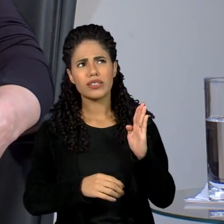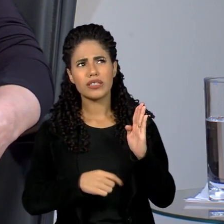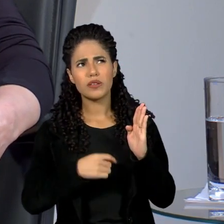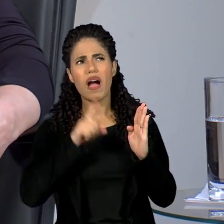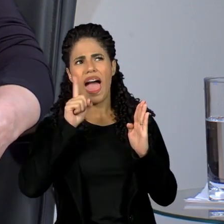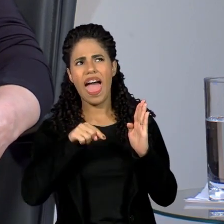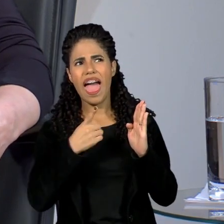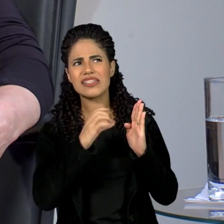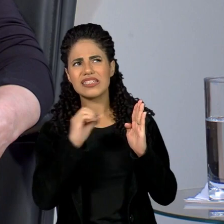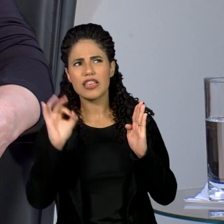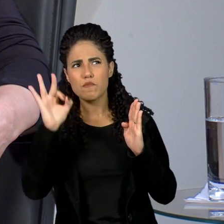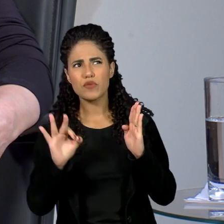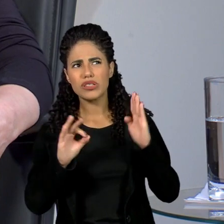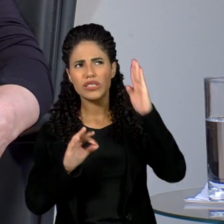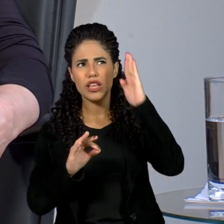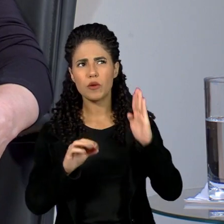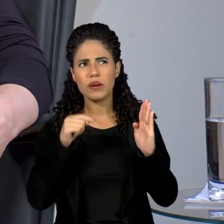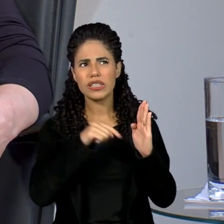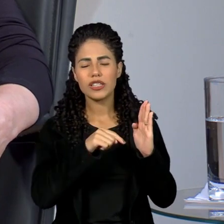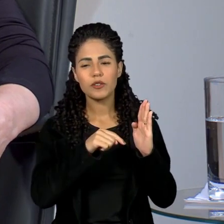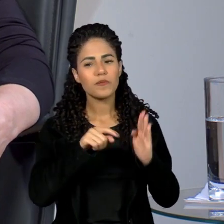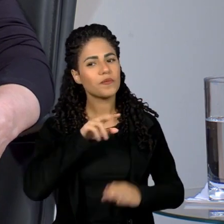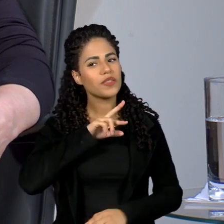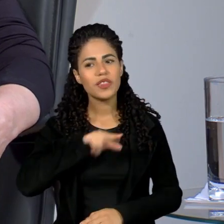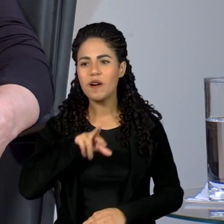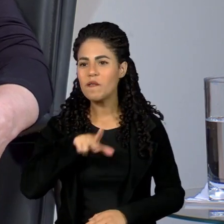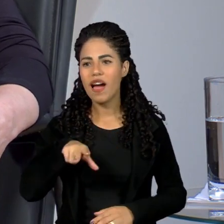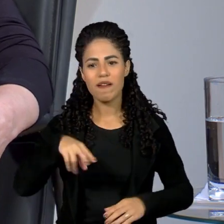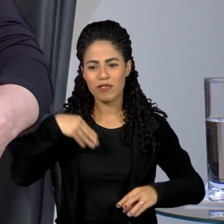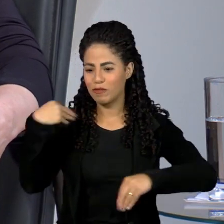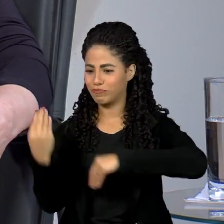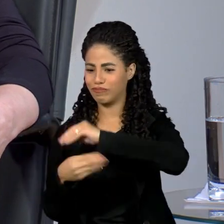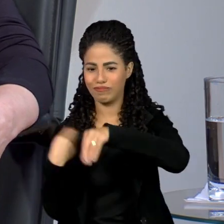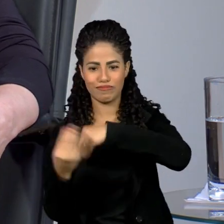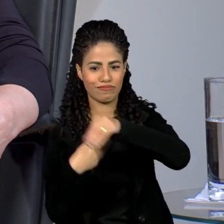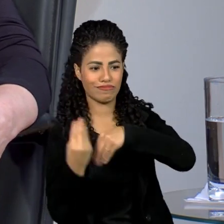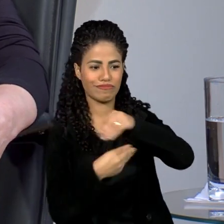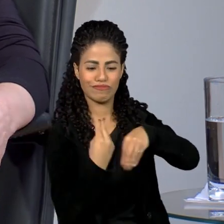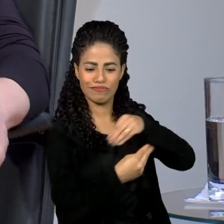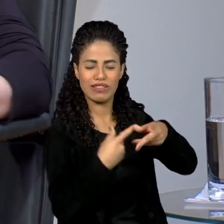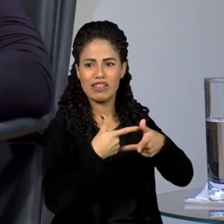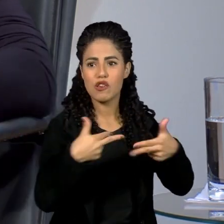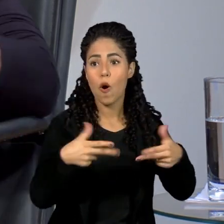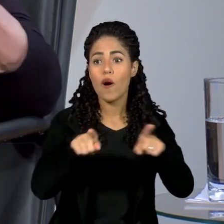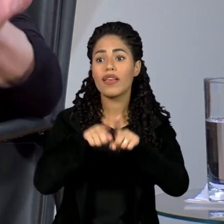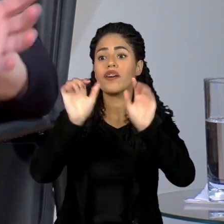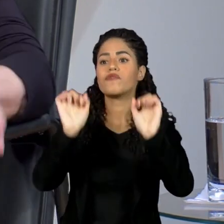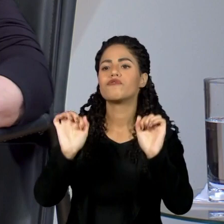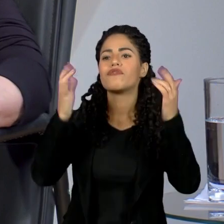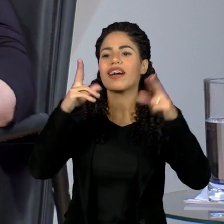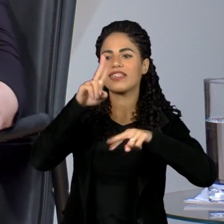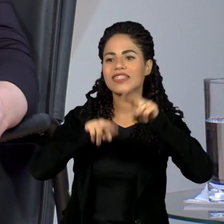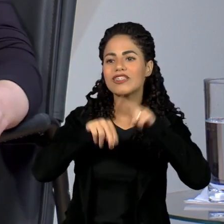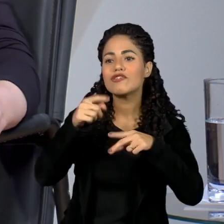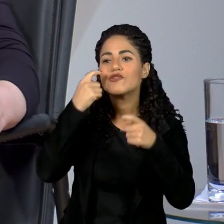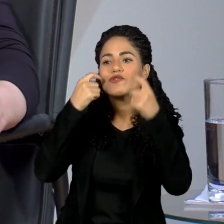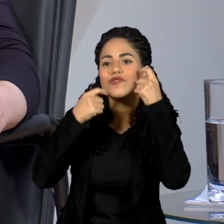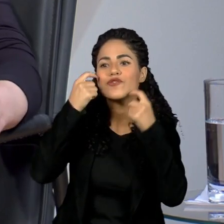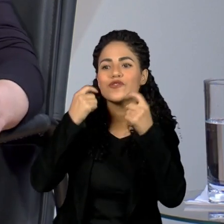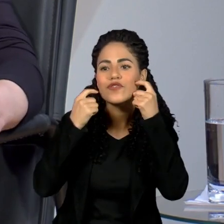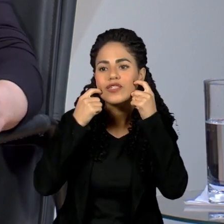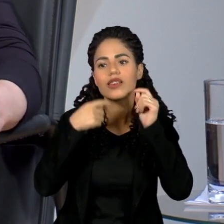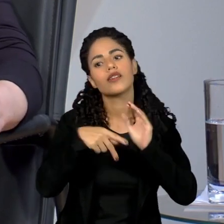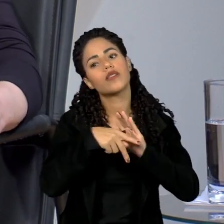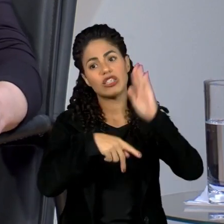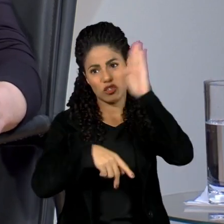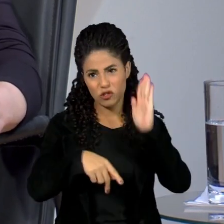totalmente brasileiro. Muitas coisas que, por exemplo, muitas festas, né? As festas juninas são genuinamente